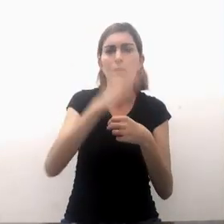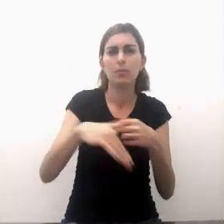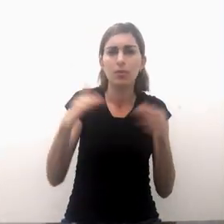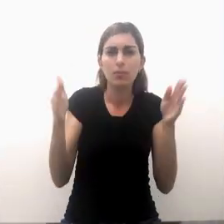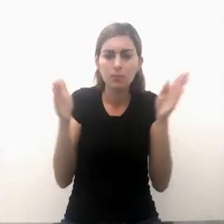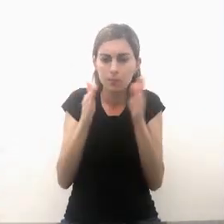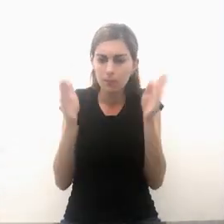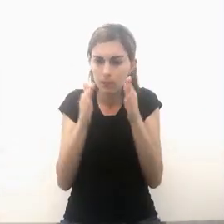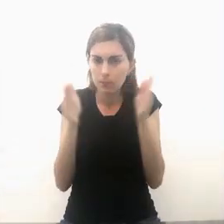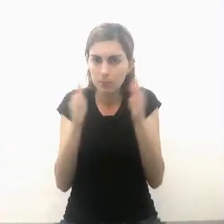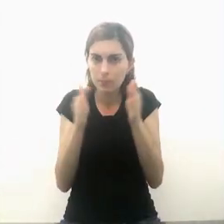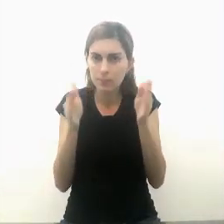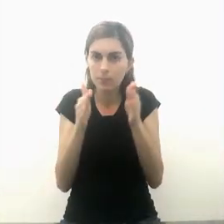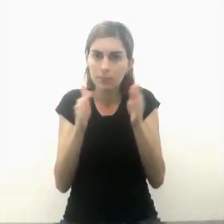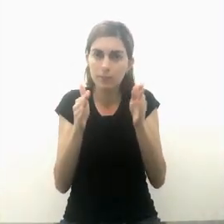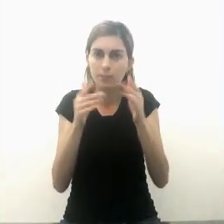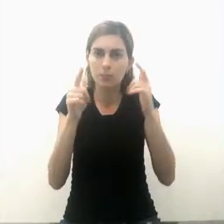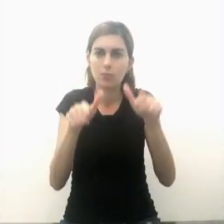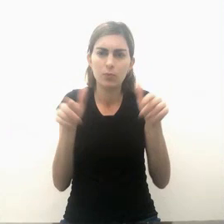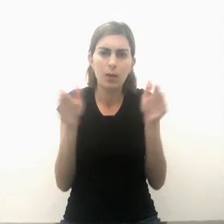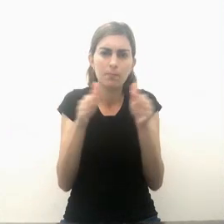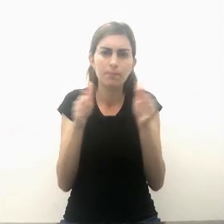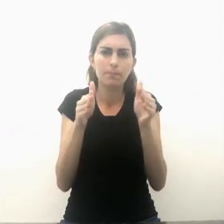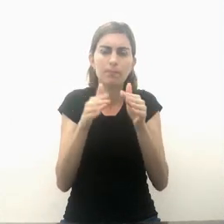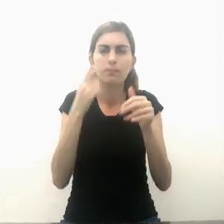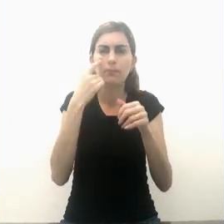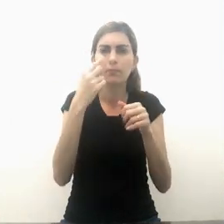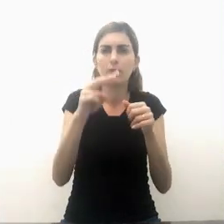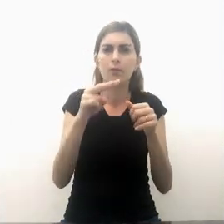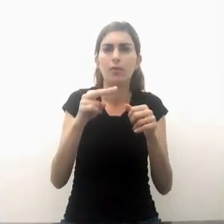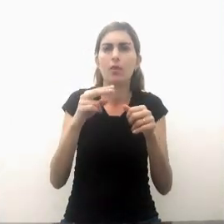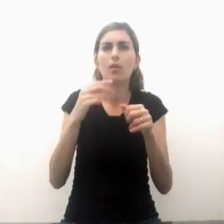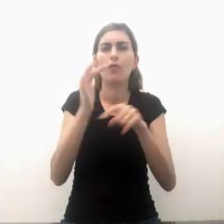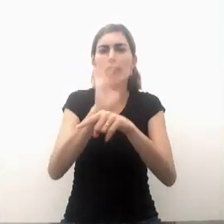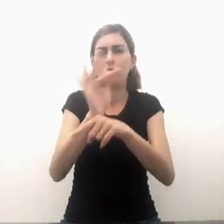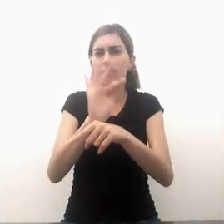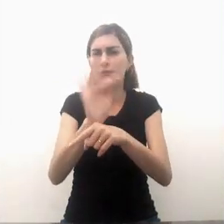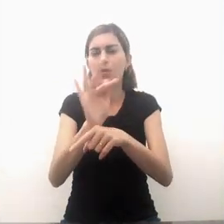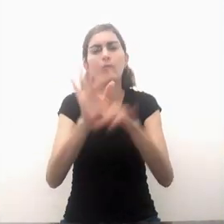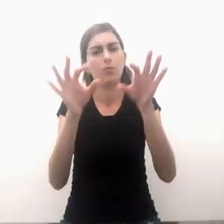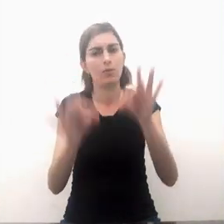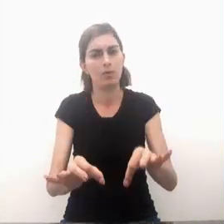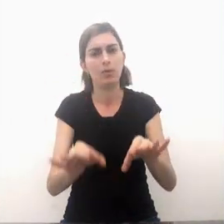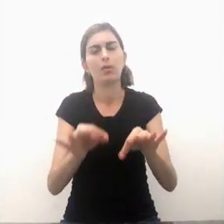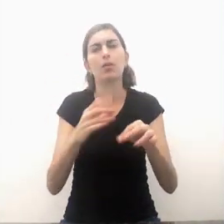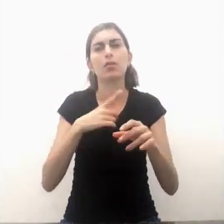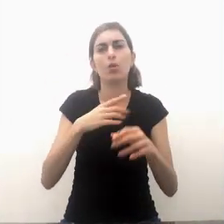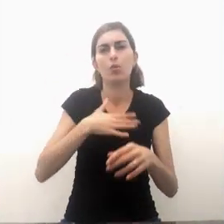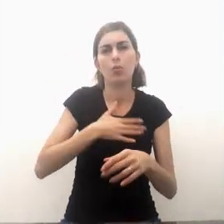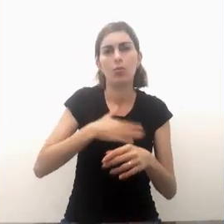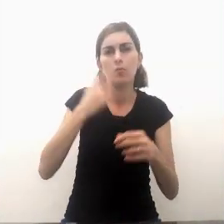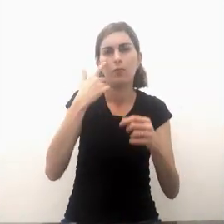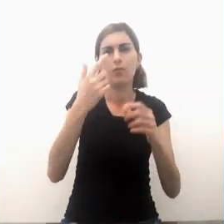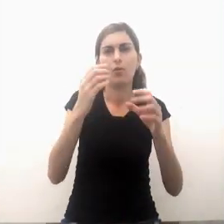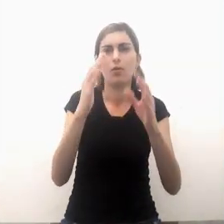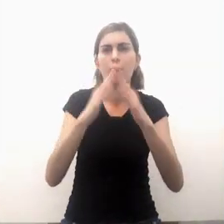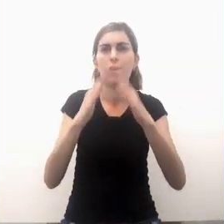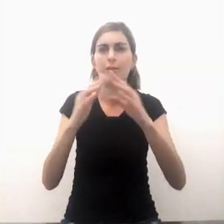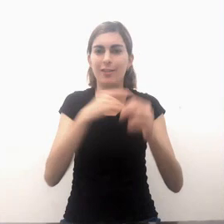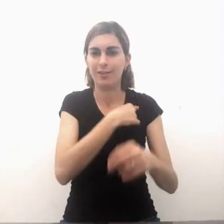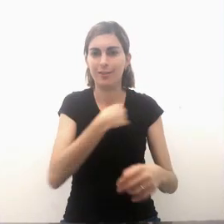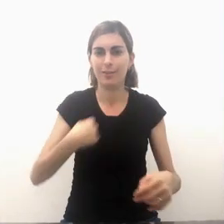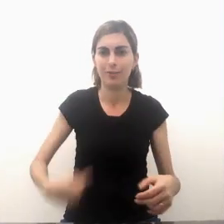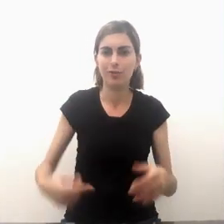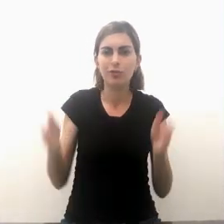um curto espaço, né? Então, você já acompanhou algum filme, tenho certeza, que mostrou uma casa de um